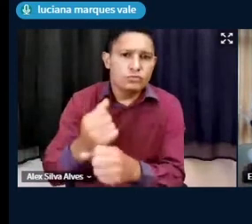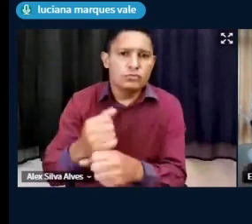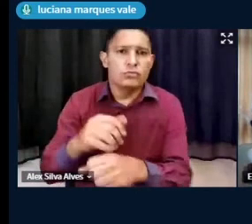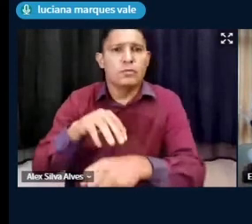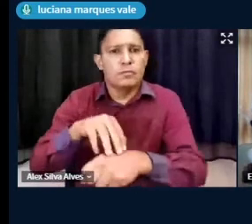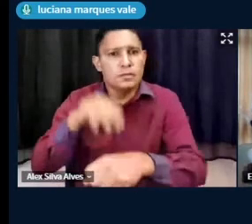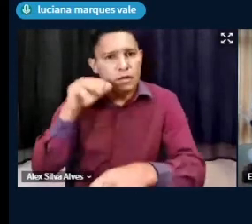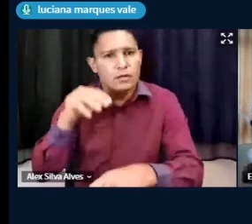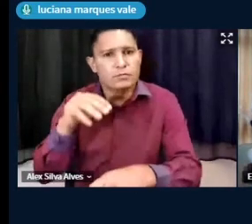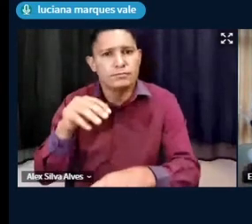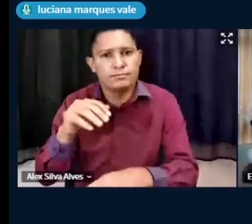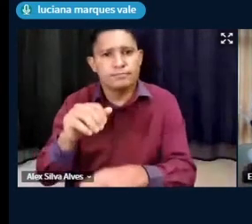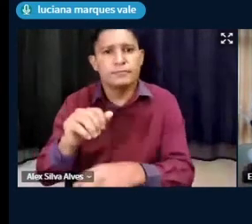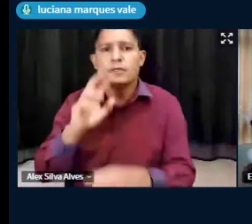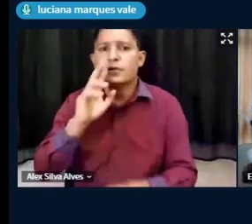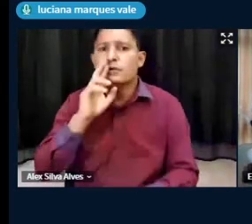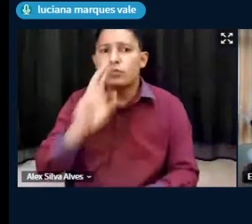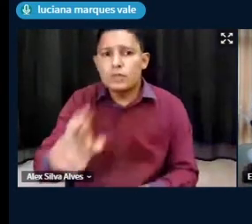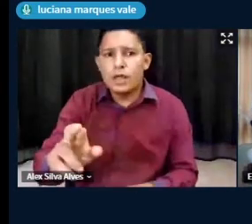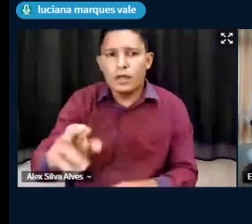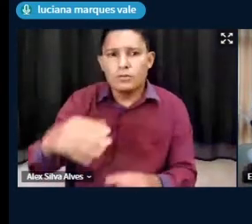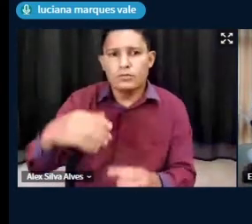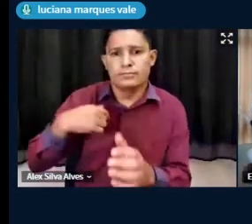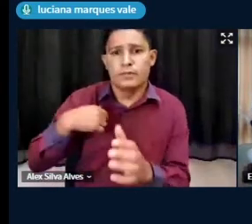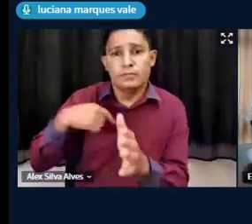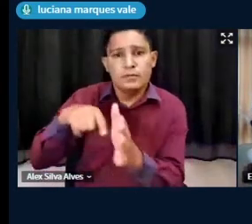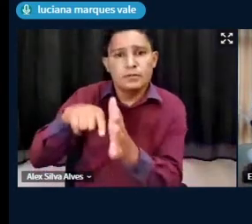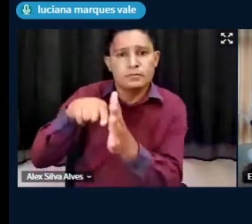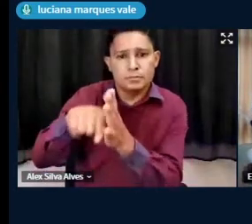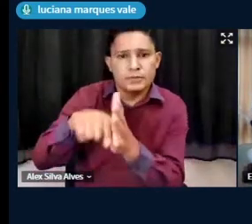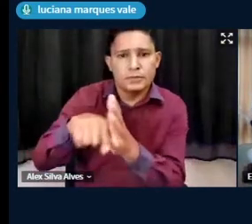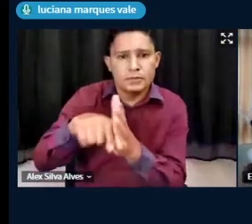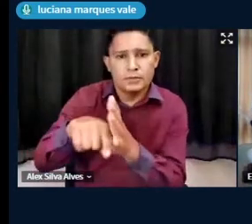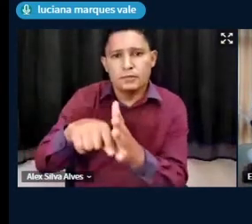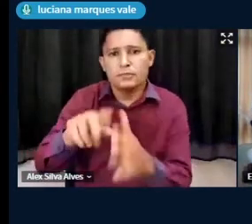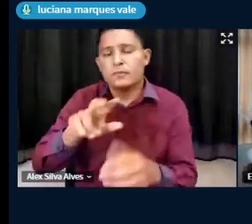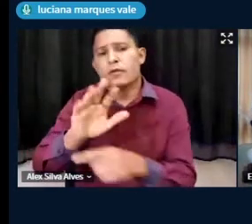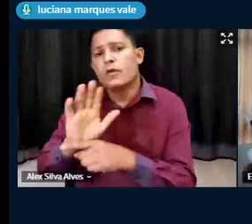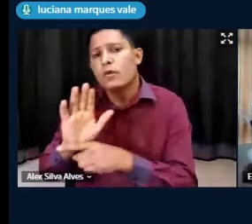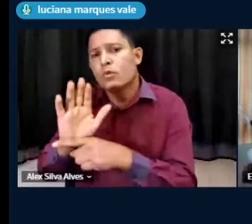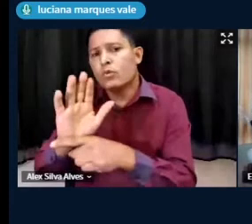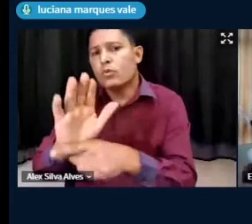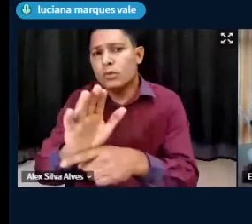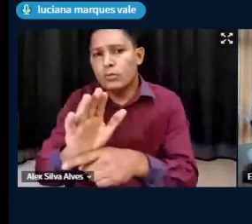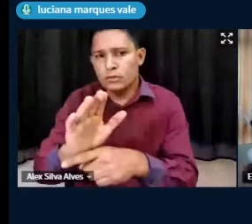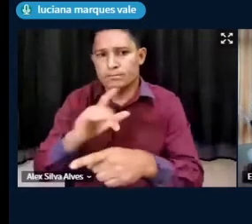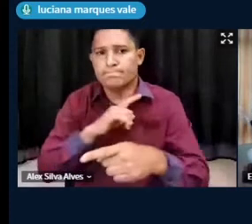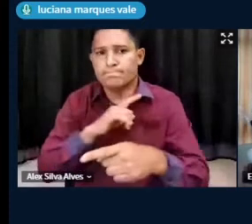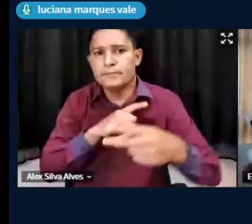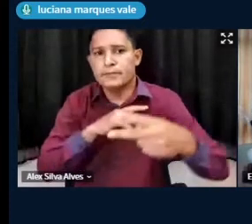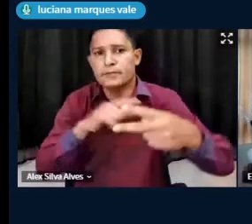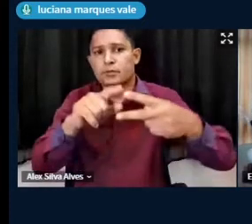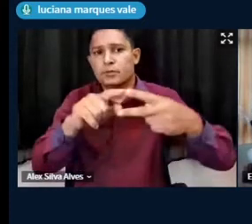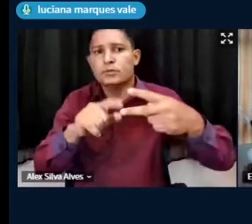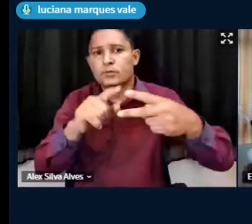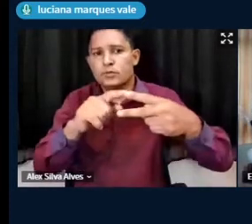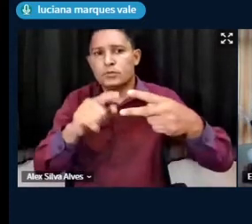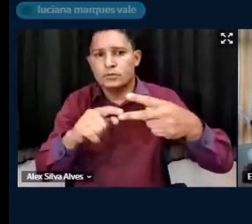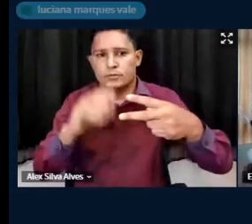Bom, como resultados dessa os resultados dessa pesquisa visa contribuir com